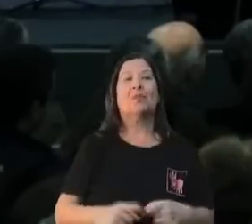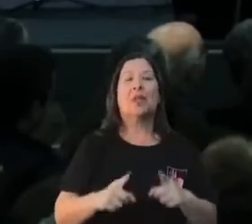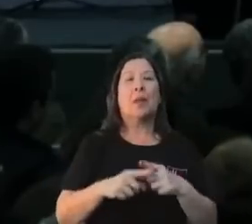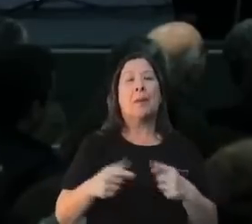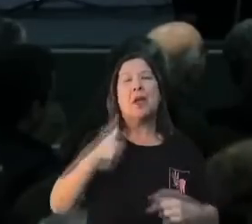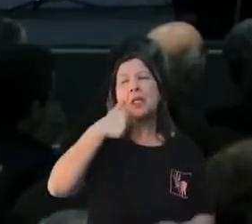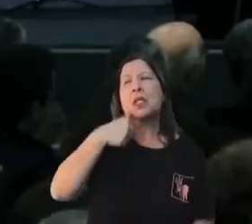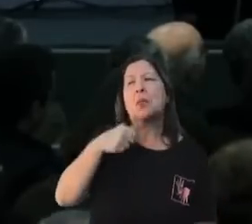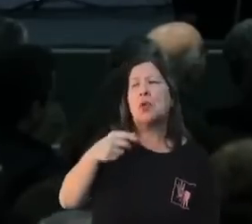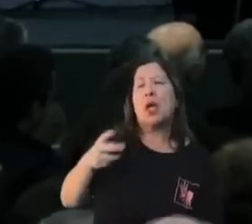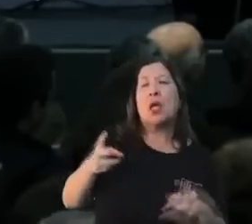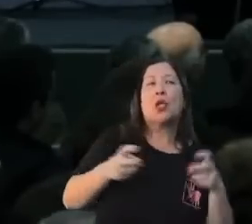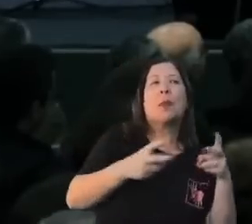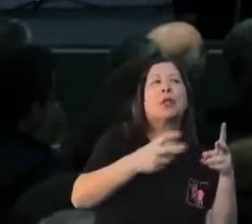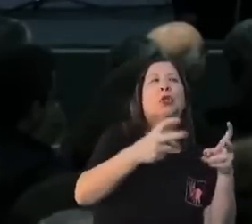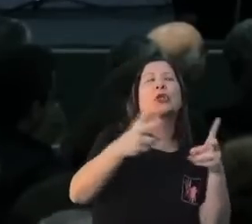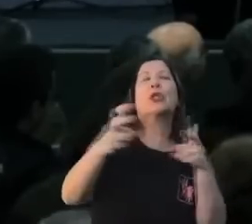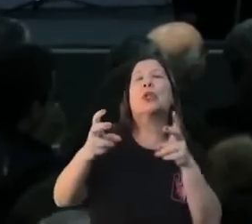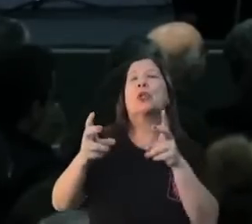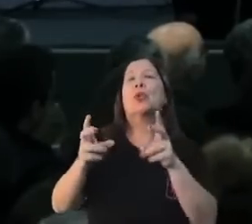ir, como.